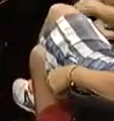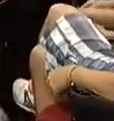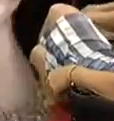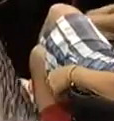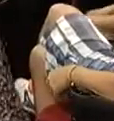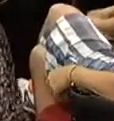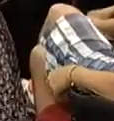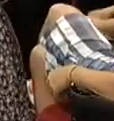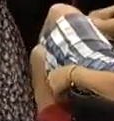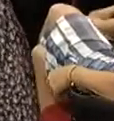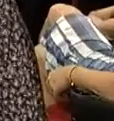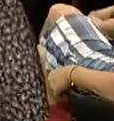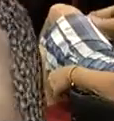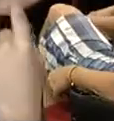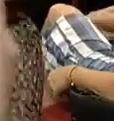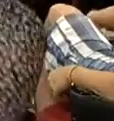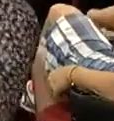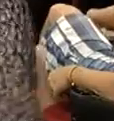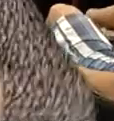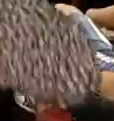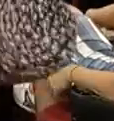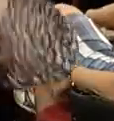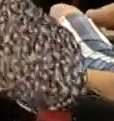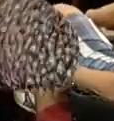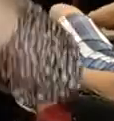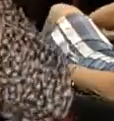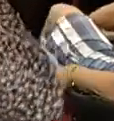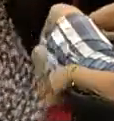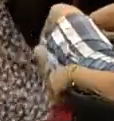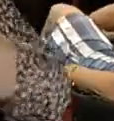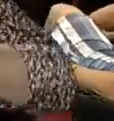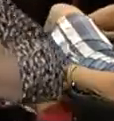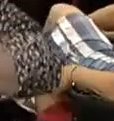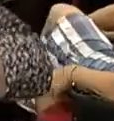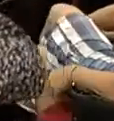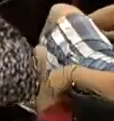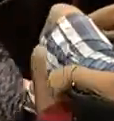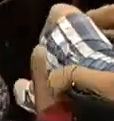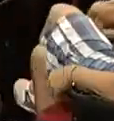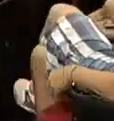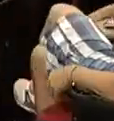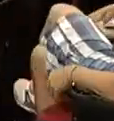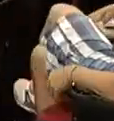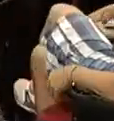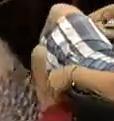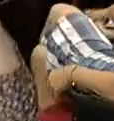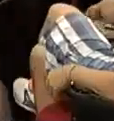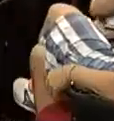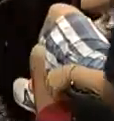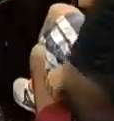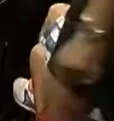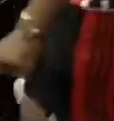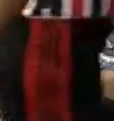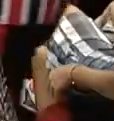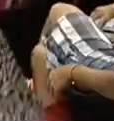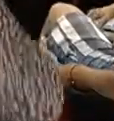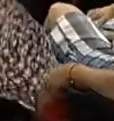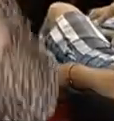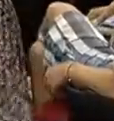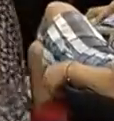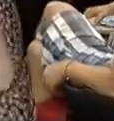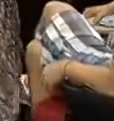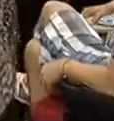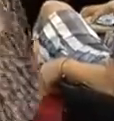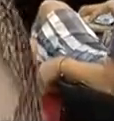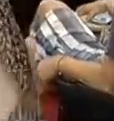mostrar para a sociedade, dar visibilidade à pessoa surda em relação à língua de sinais. É uma língua própria da